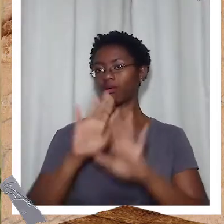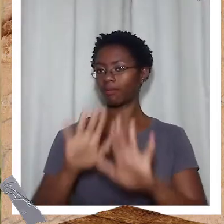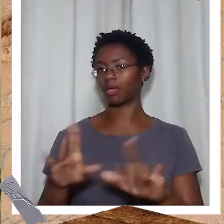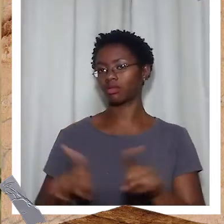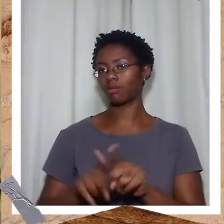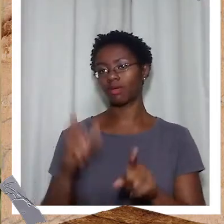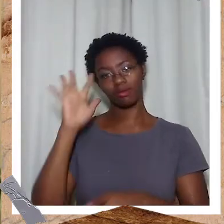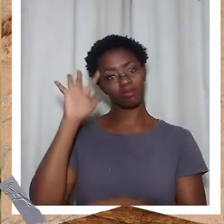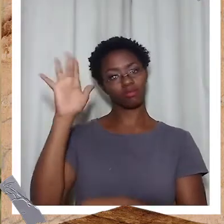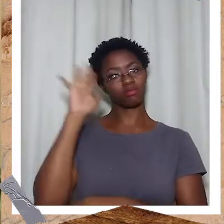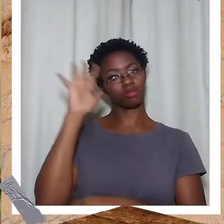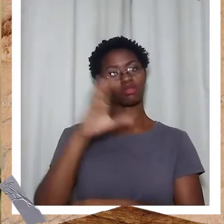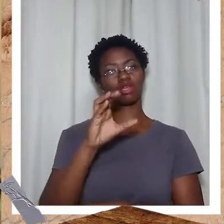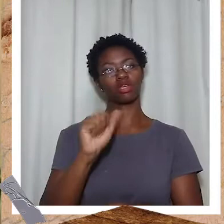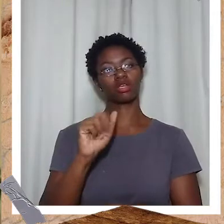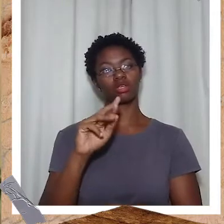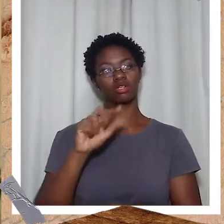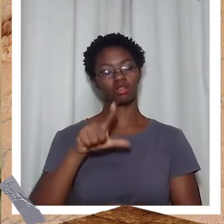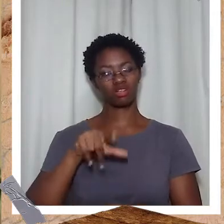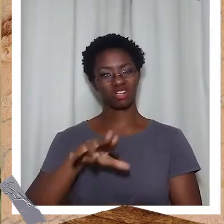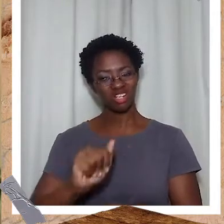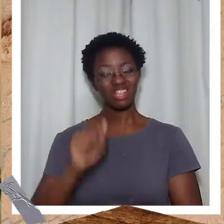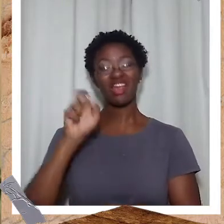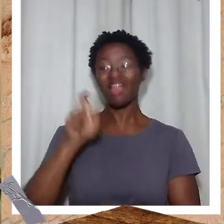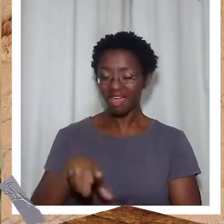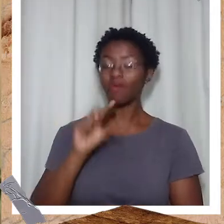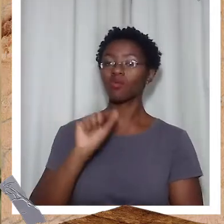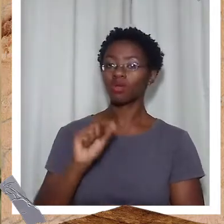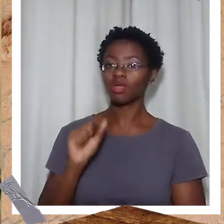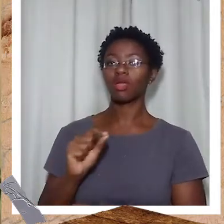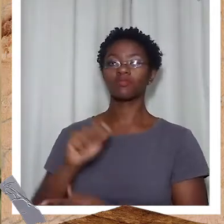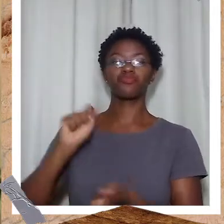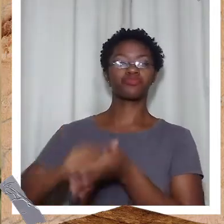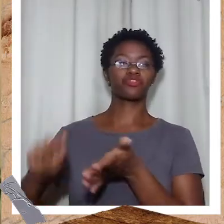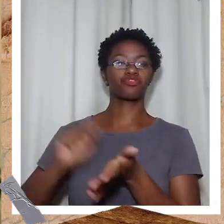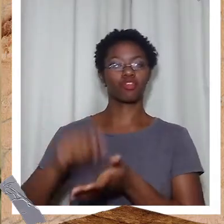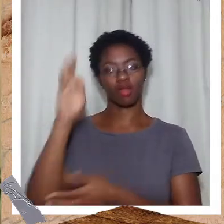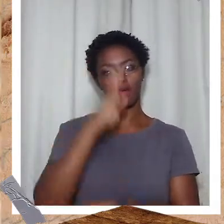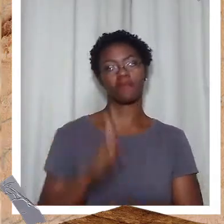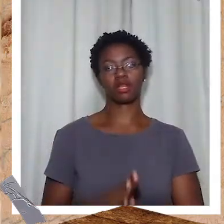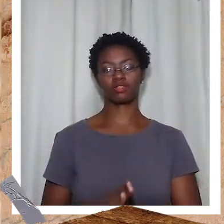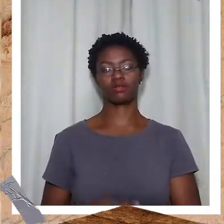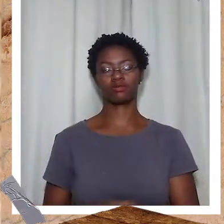pensarmos Carolina com aquilo que ela devidamente é, uma escritora brasileira.